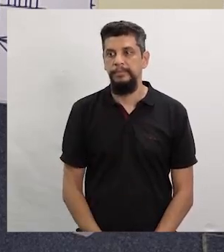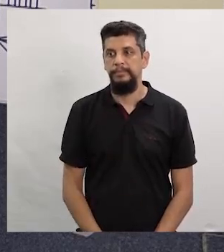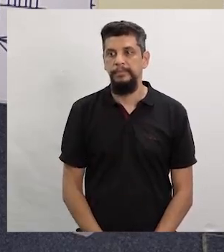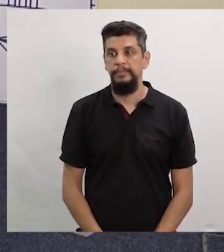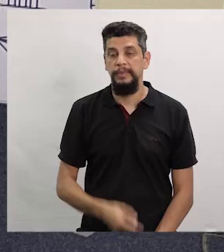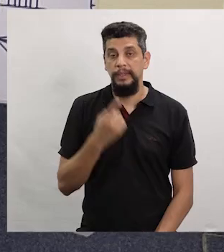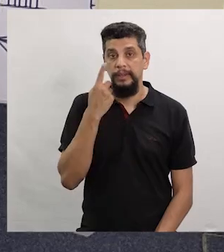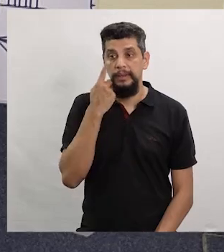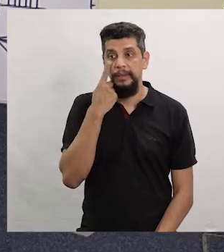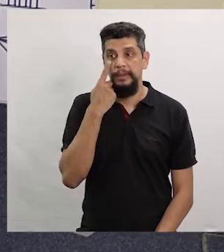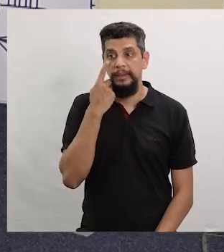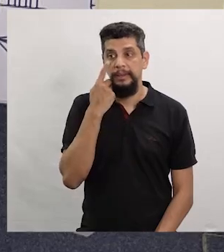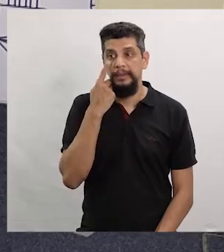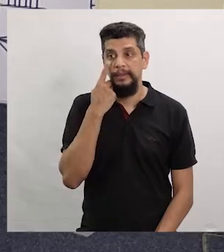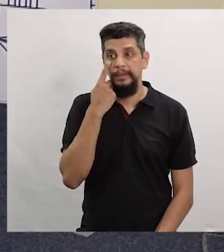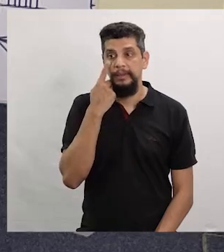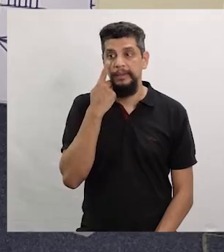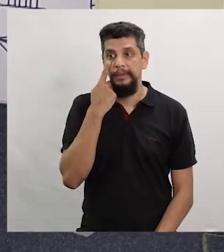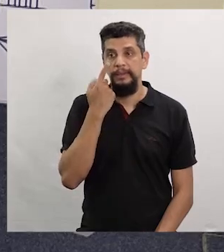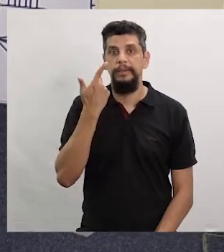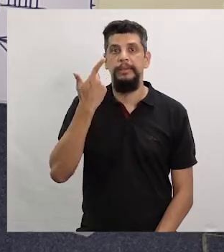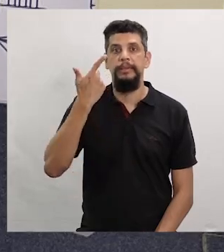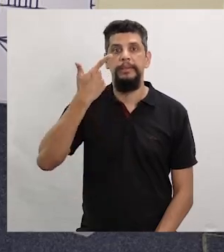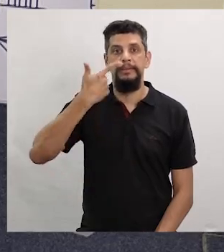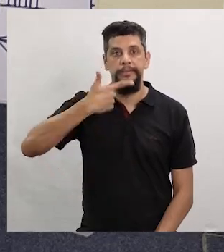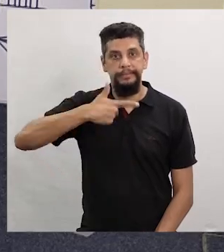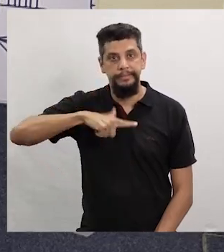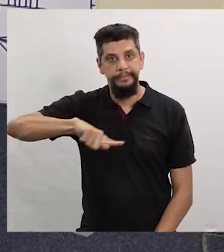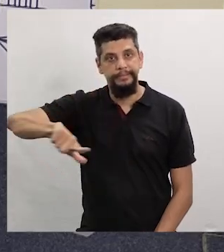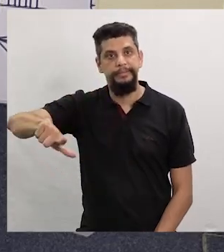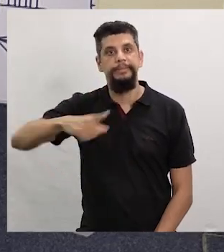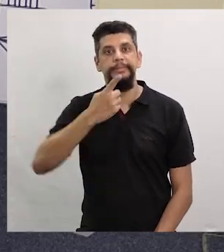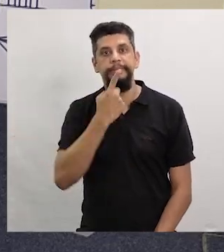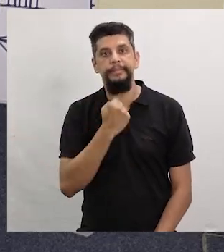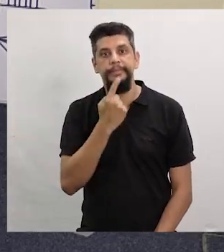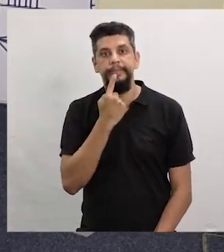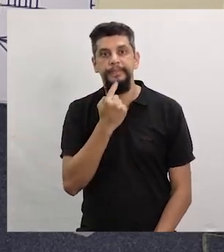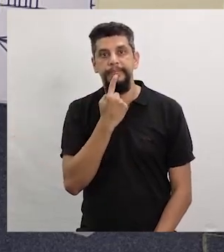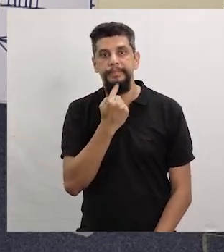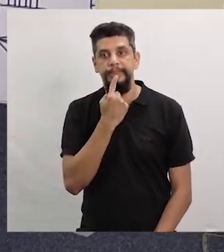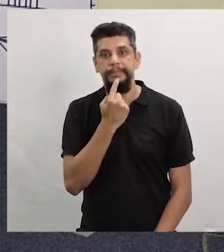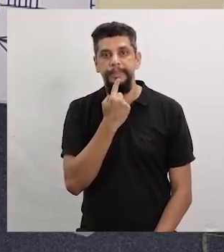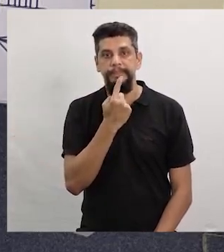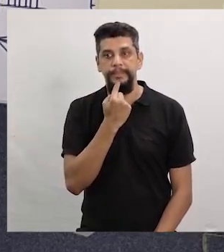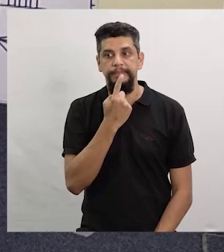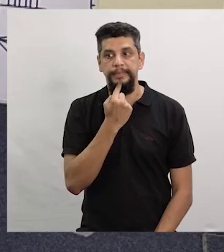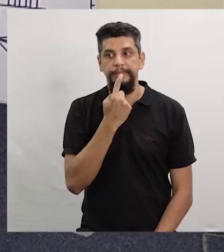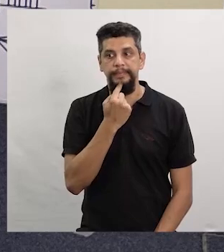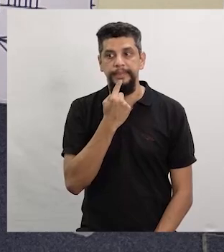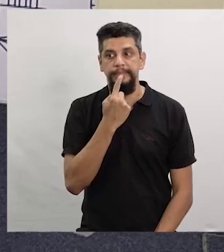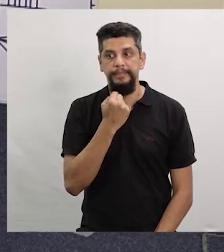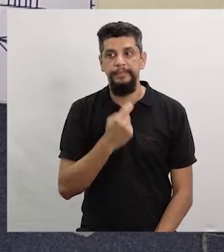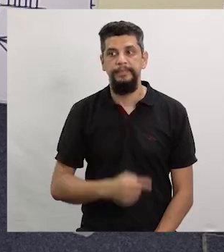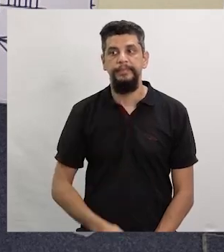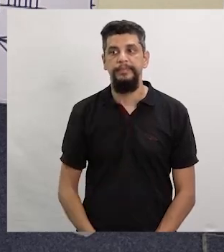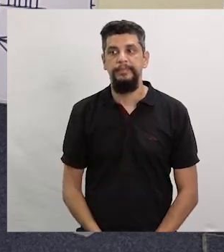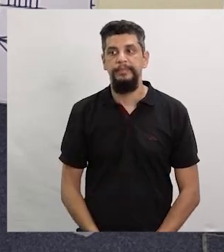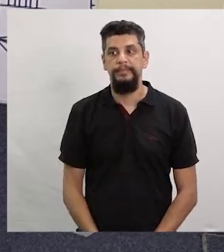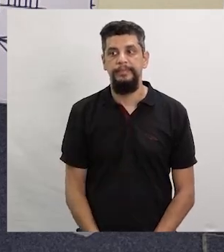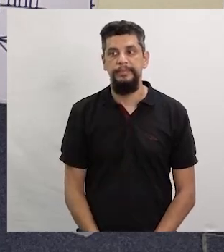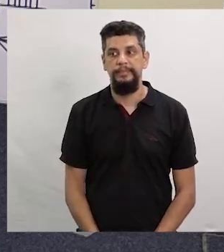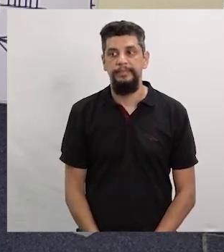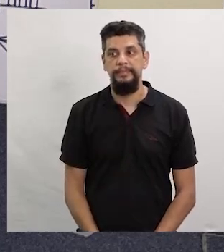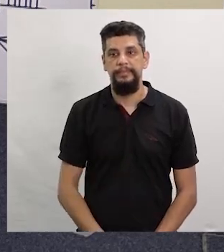is vamos ver vermelha vermelha de novo vamos lá